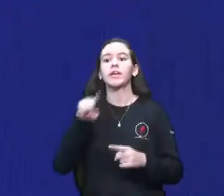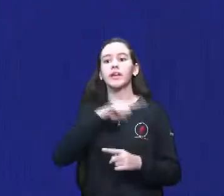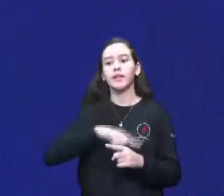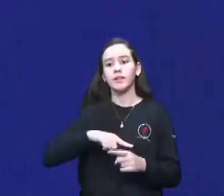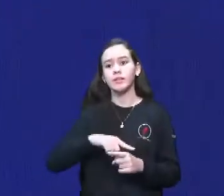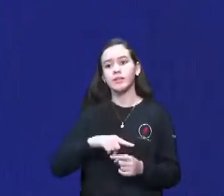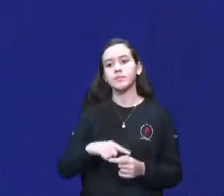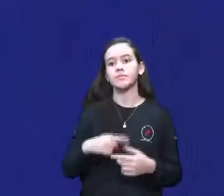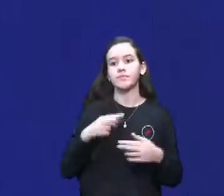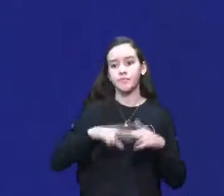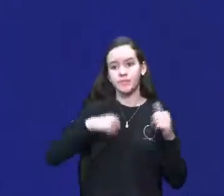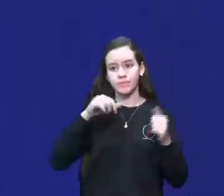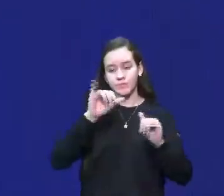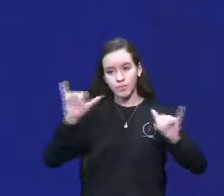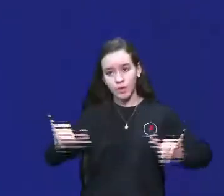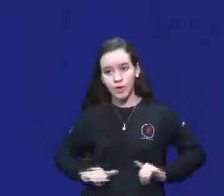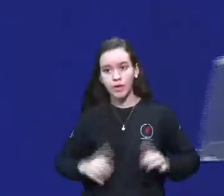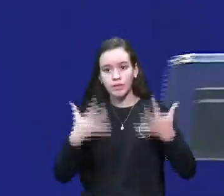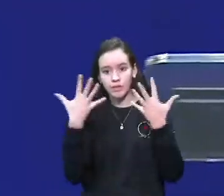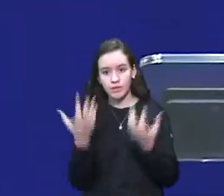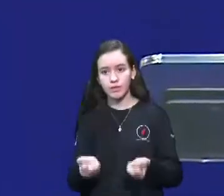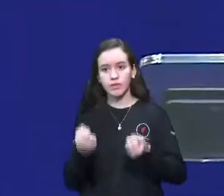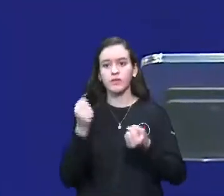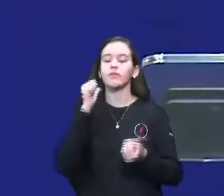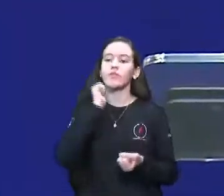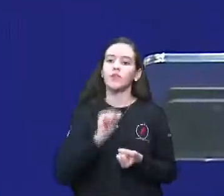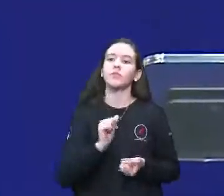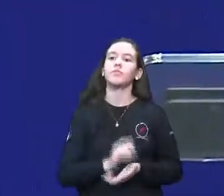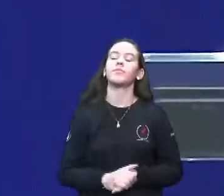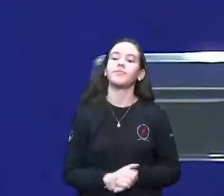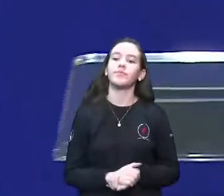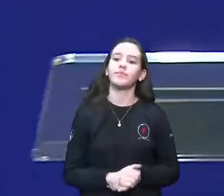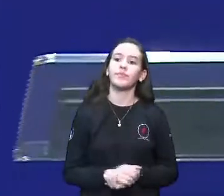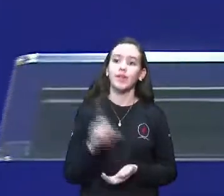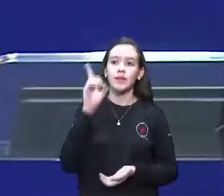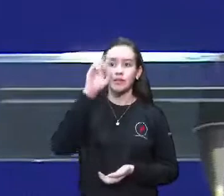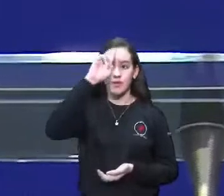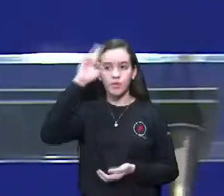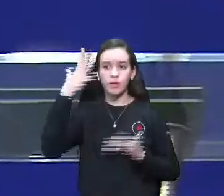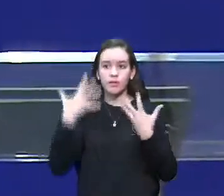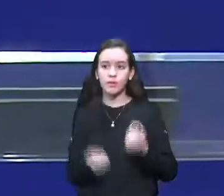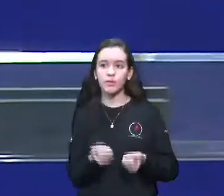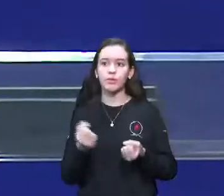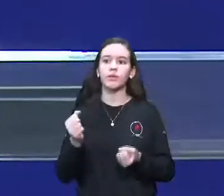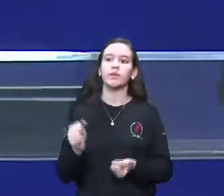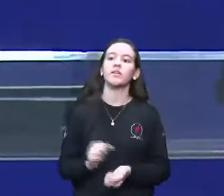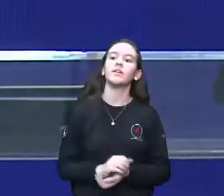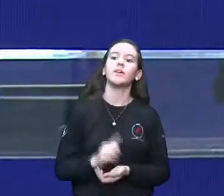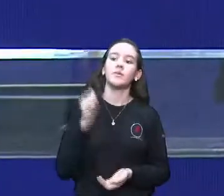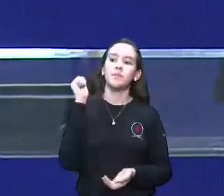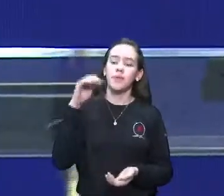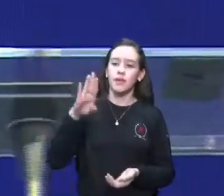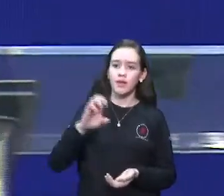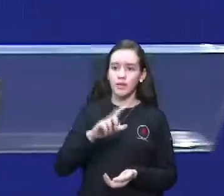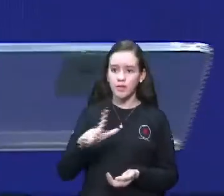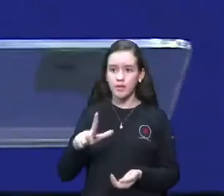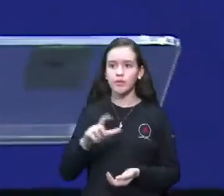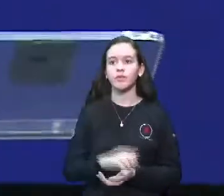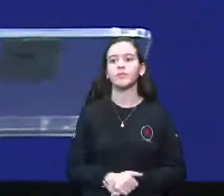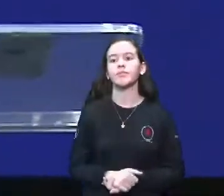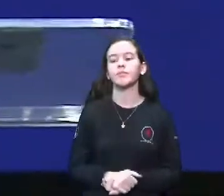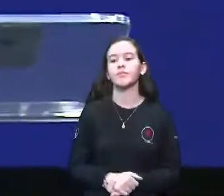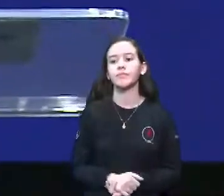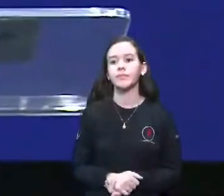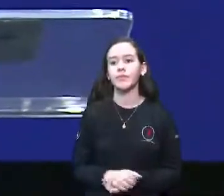aceitarei. O que ele está dizendo? É Caim e Abel. O Senhor aceitou a Abel e a sua oferta. Lembra do texto? Aceitou a